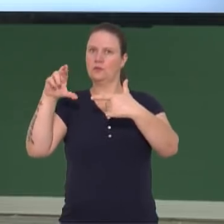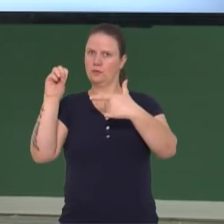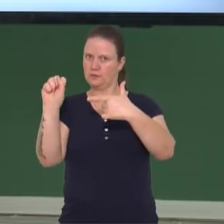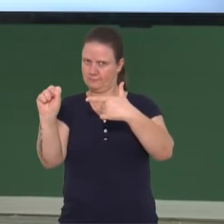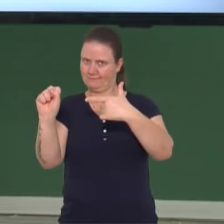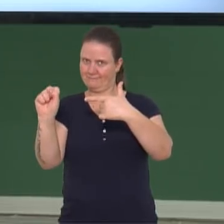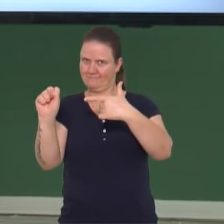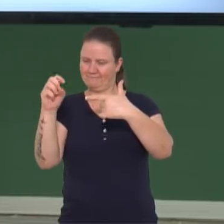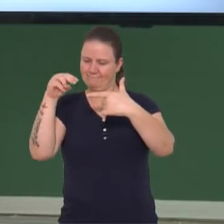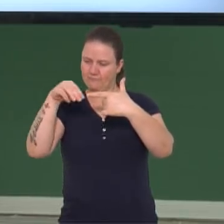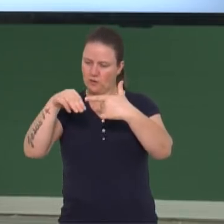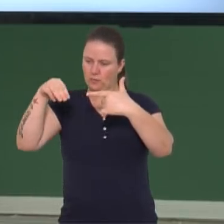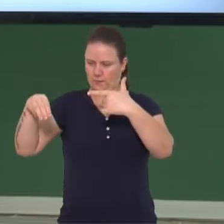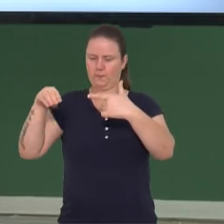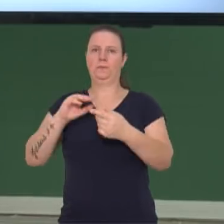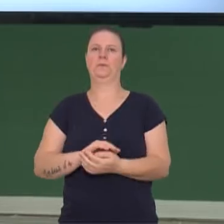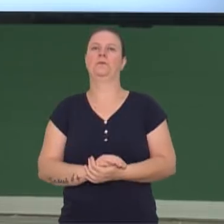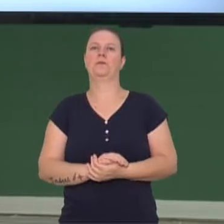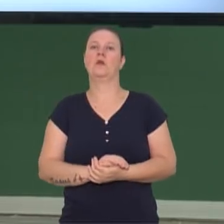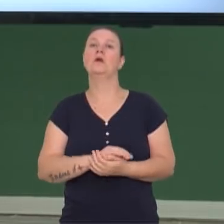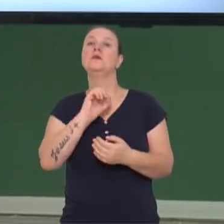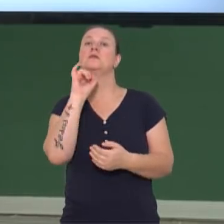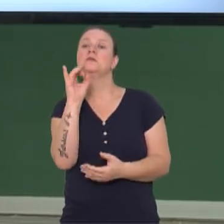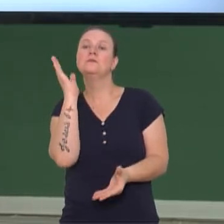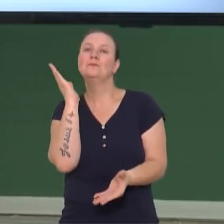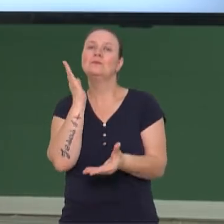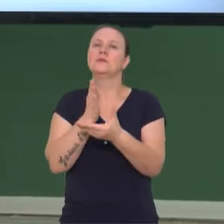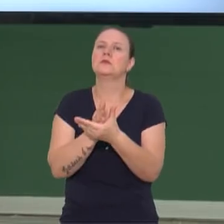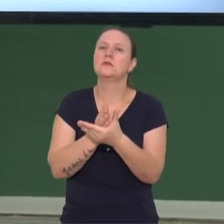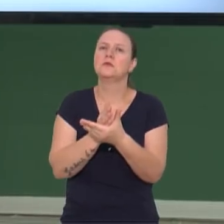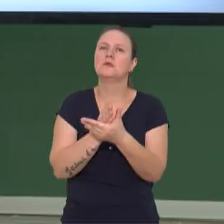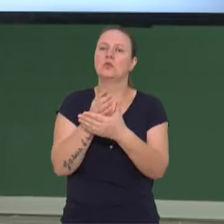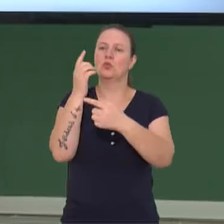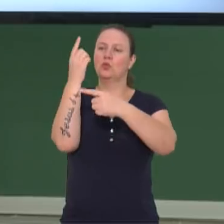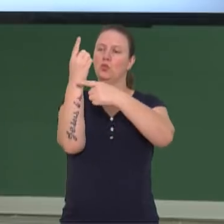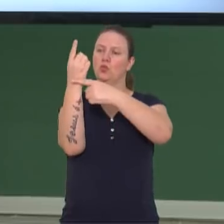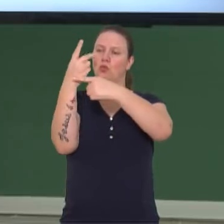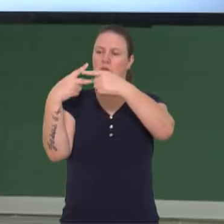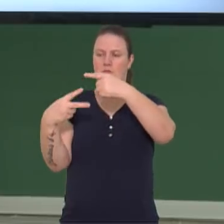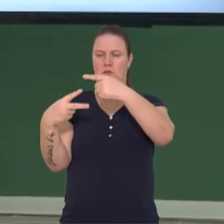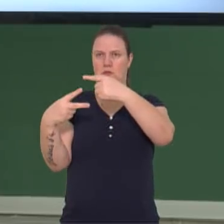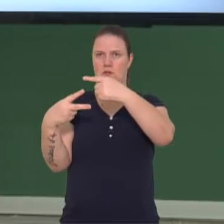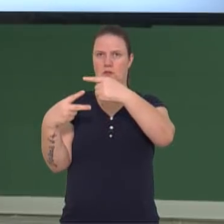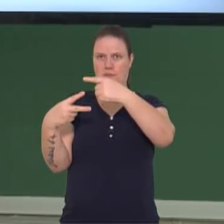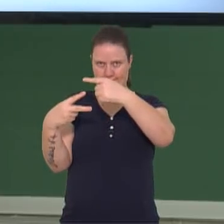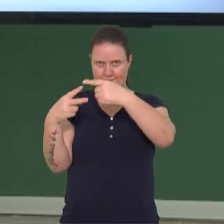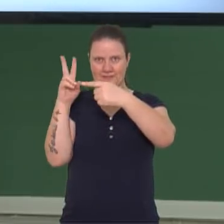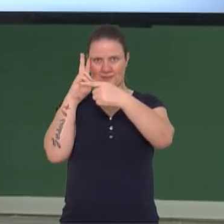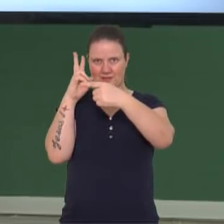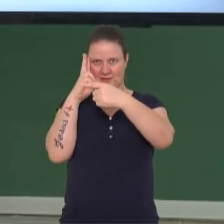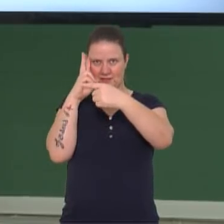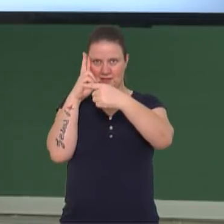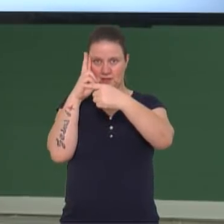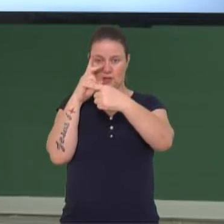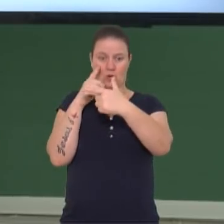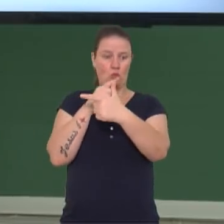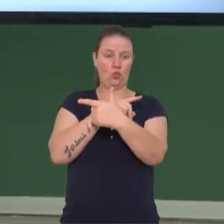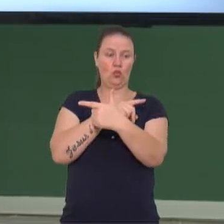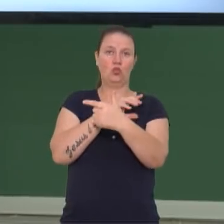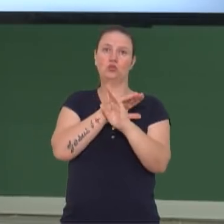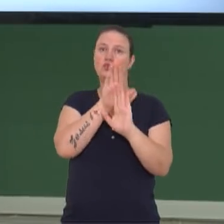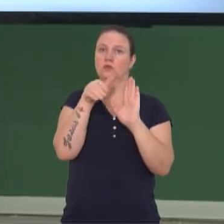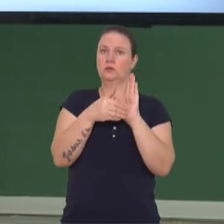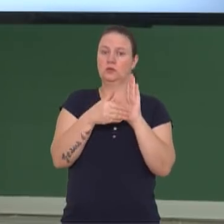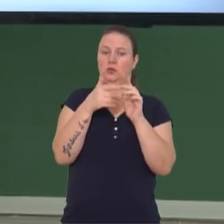metade, metade é que fração? 1/2, não é? É o inteiro dividido em duas partes,